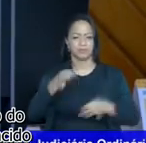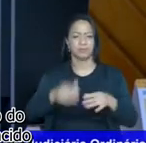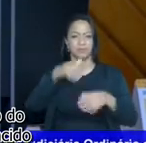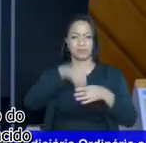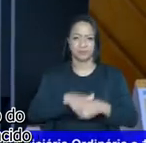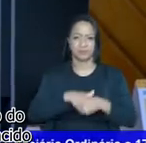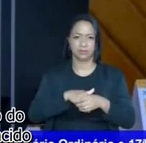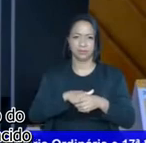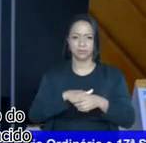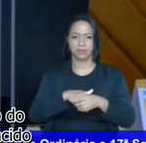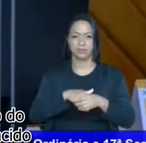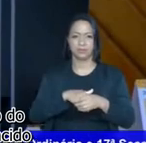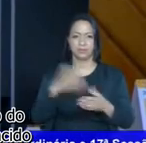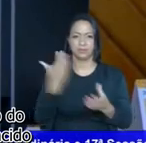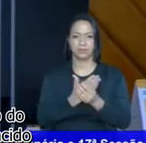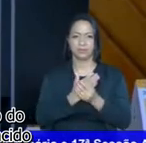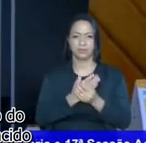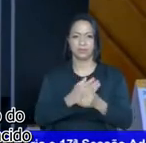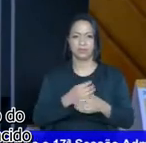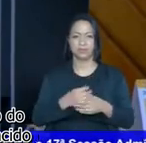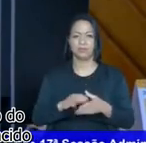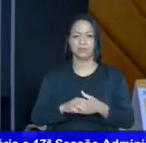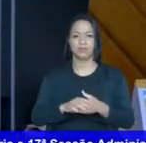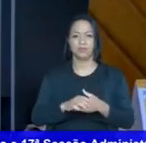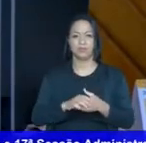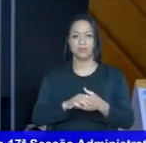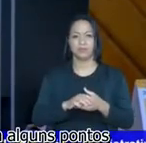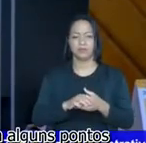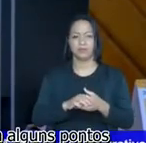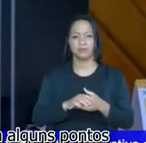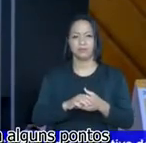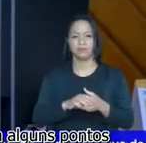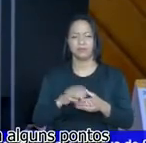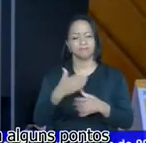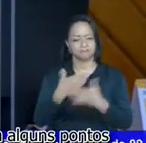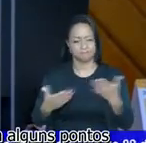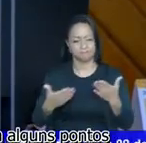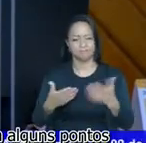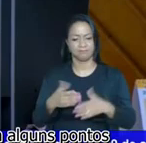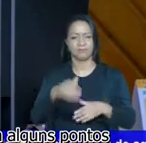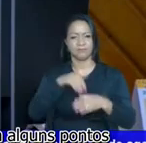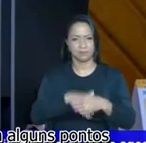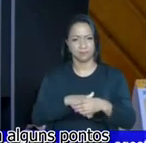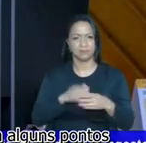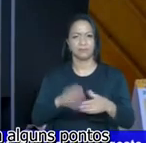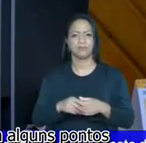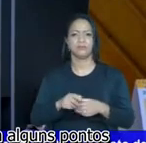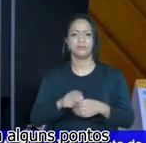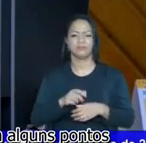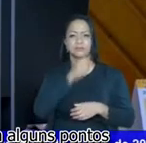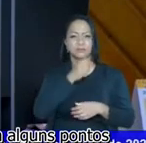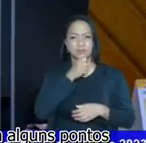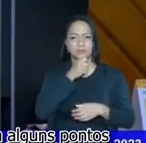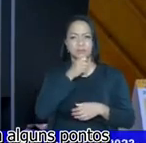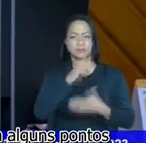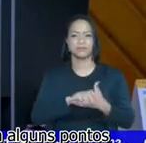voto, né, do processo em que eu proferi o voto vista, fui vencido, mas no ato seguinte a matéria